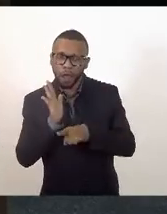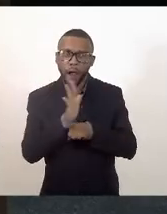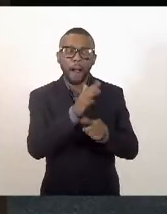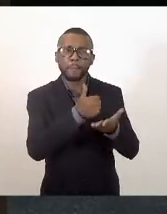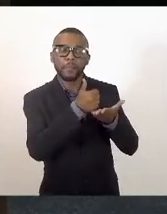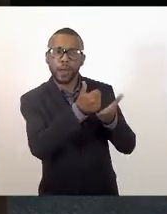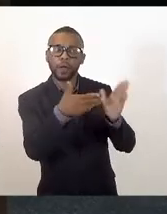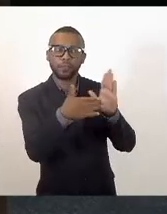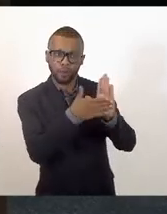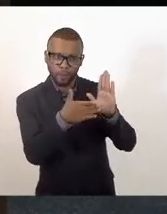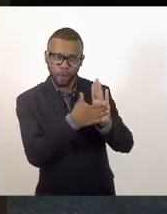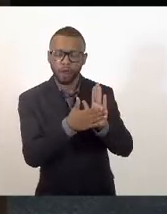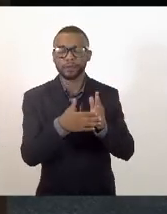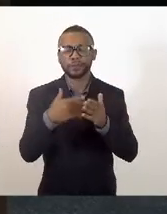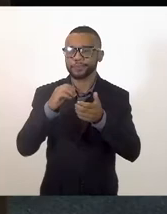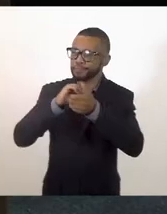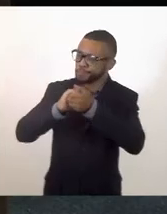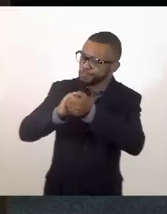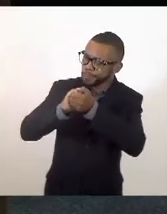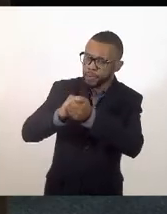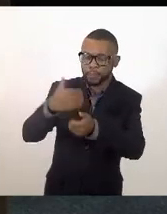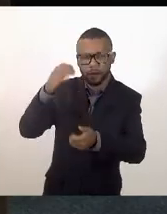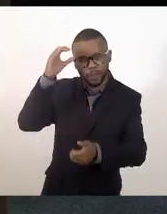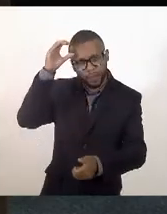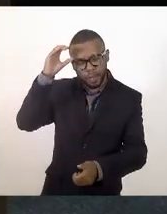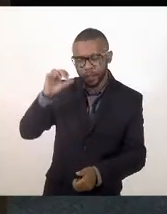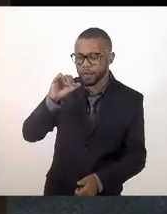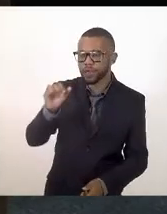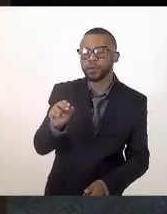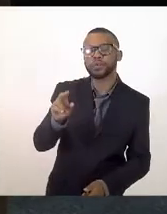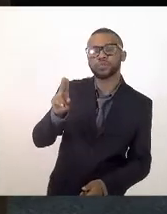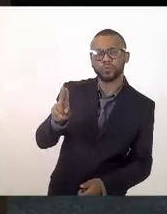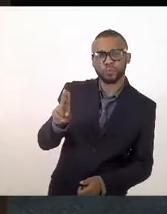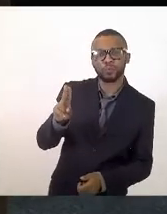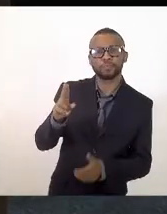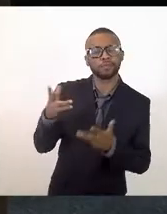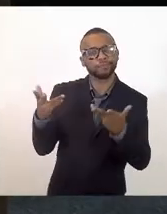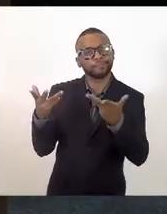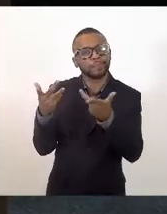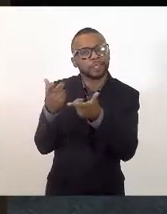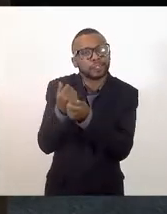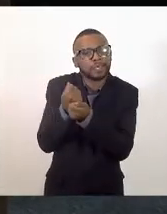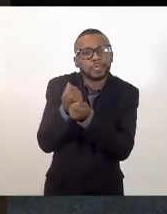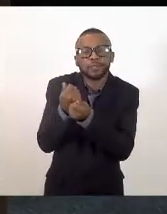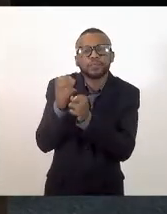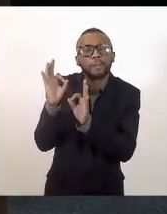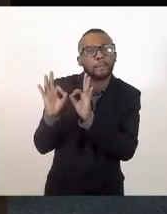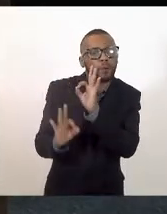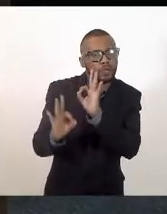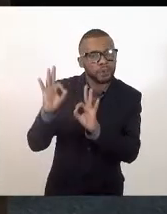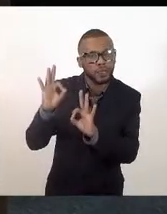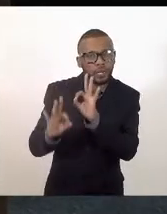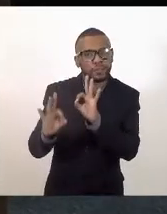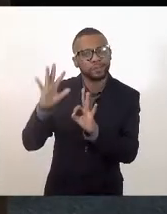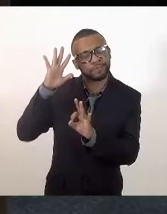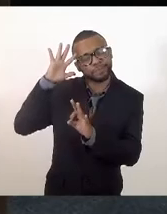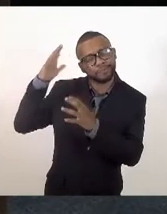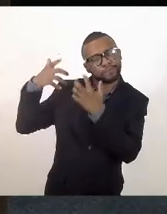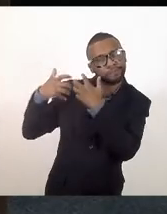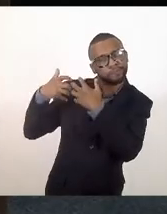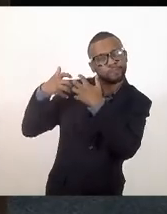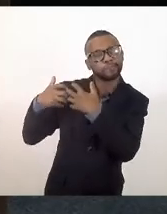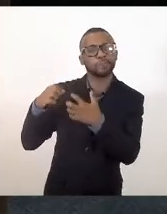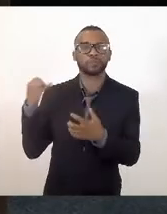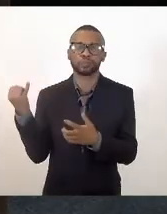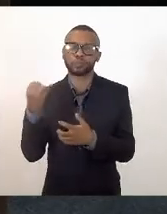a deputada Tia Ju pelo brilhante projeto. A Tia Ju fez uma reflexão muito importante do impacto